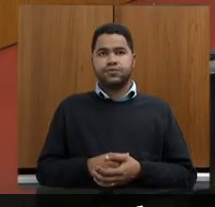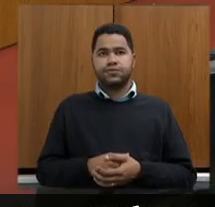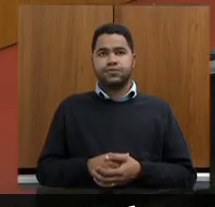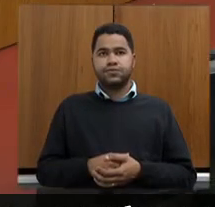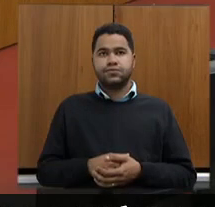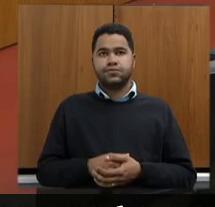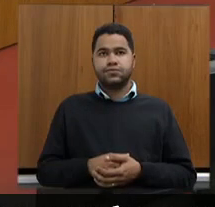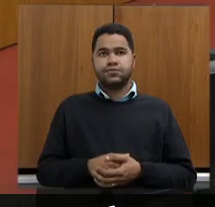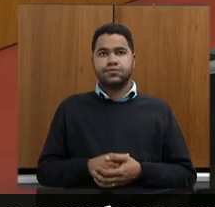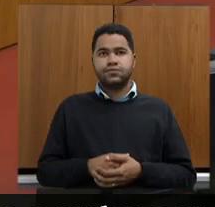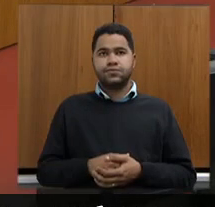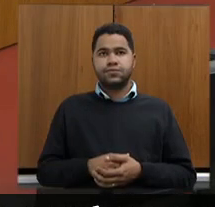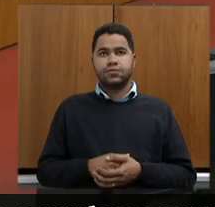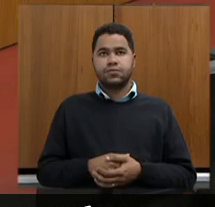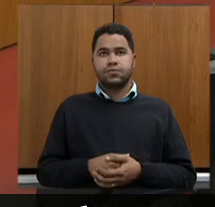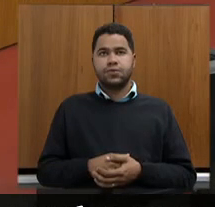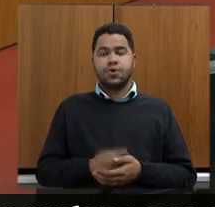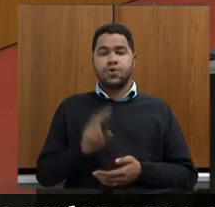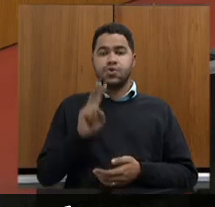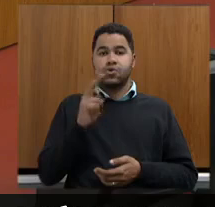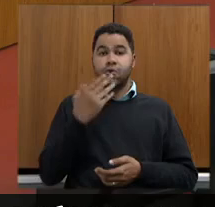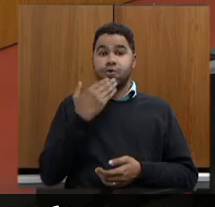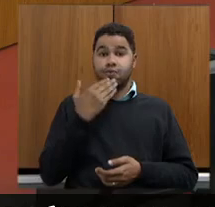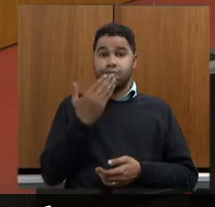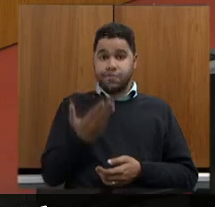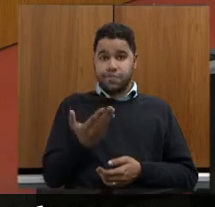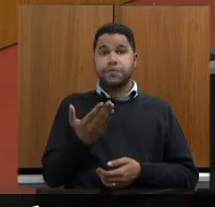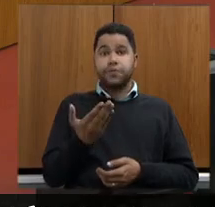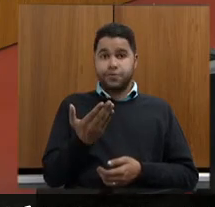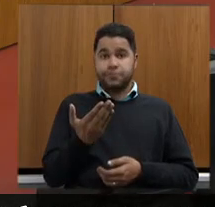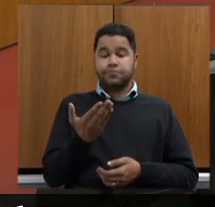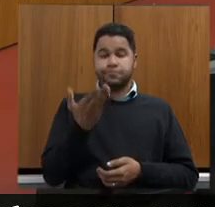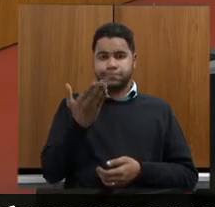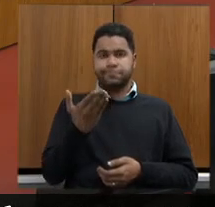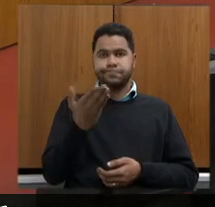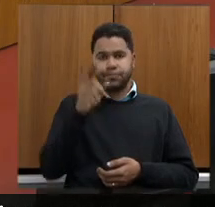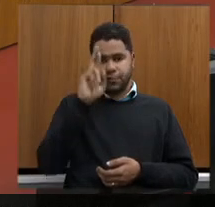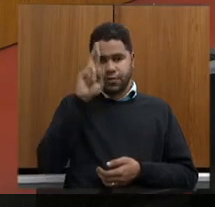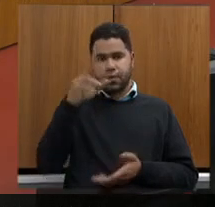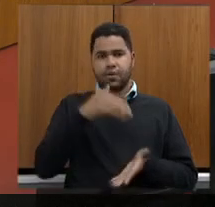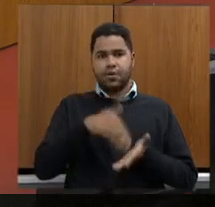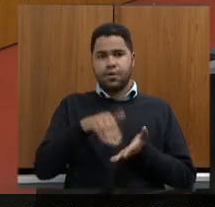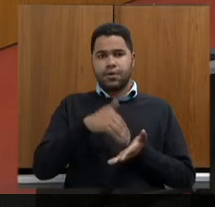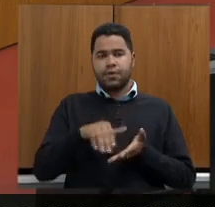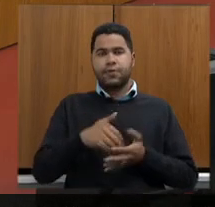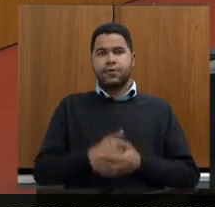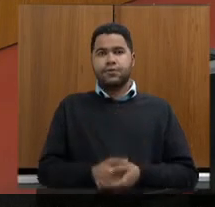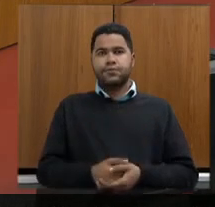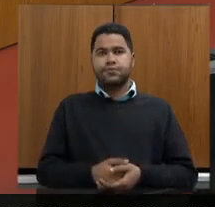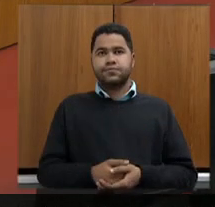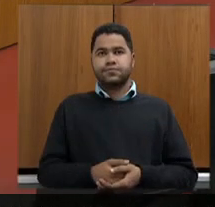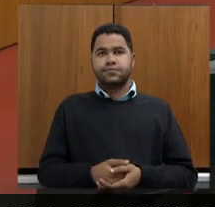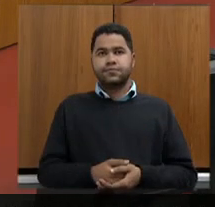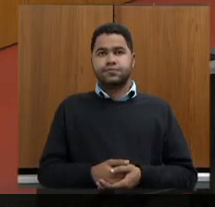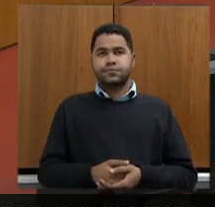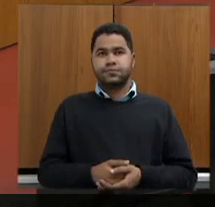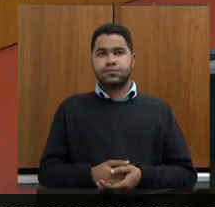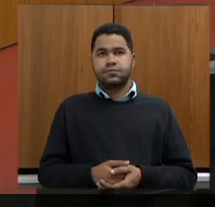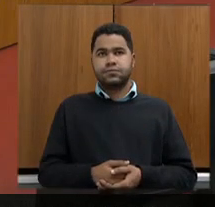eu tenho duas dois pedidos a ao Senhor Secretário é